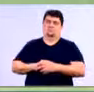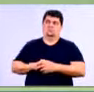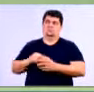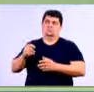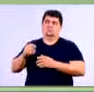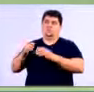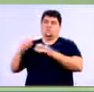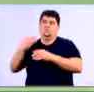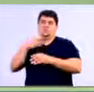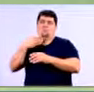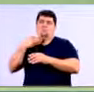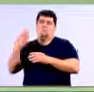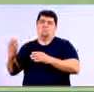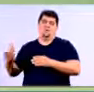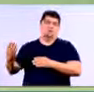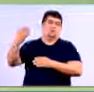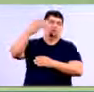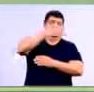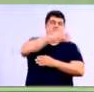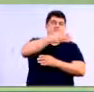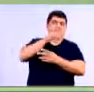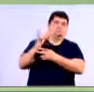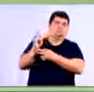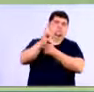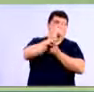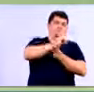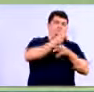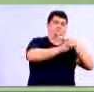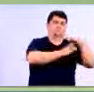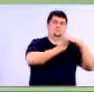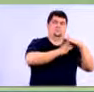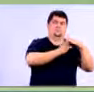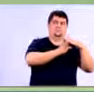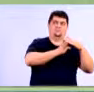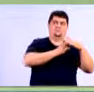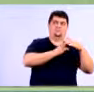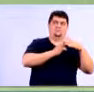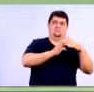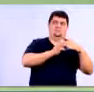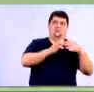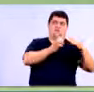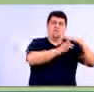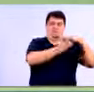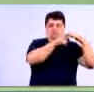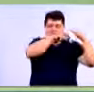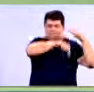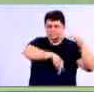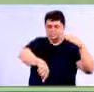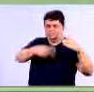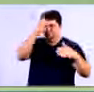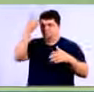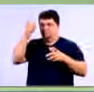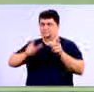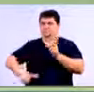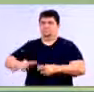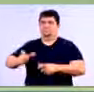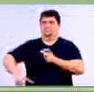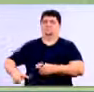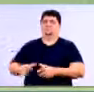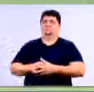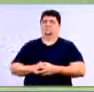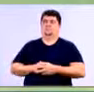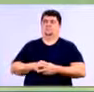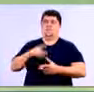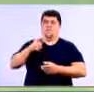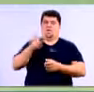empresas acabam solicitando. E aí você faz um giro na economia. Então,